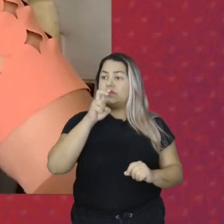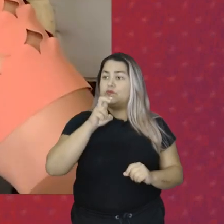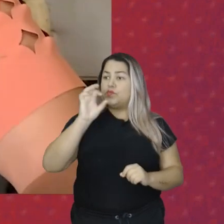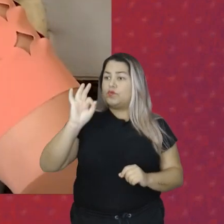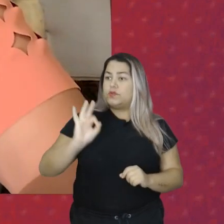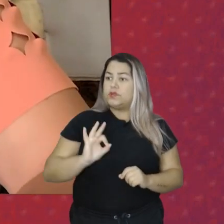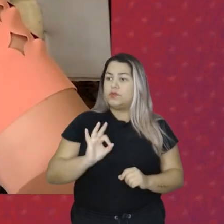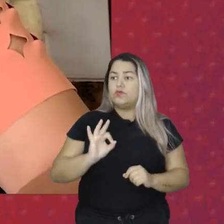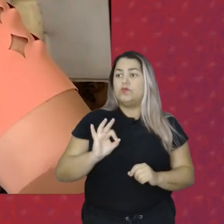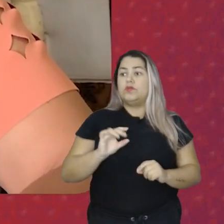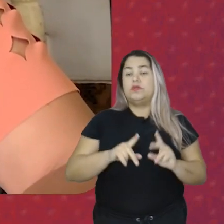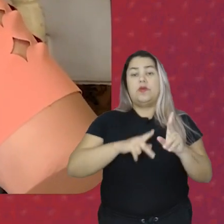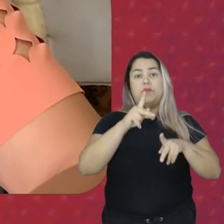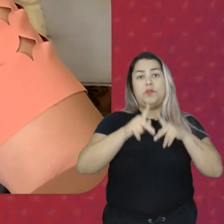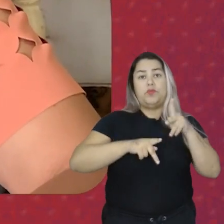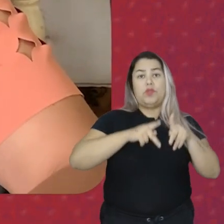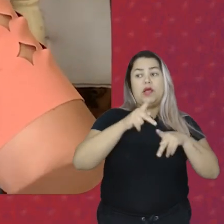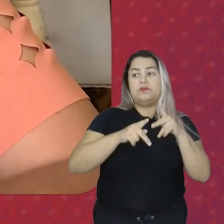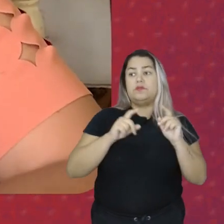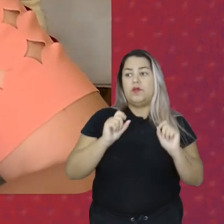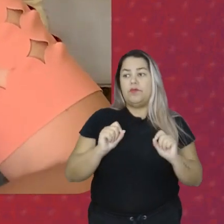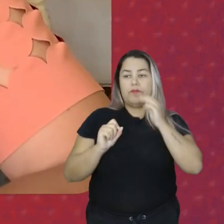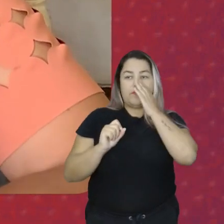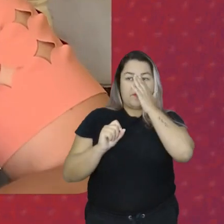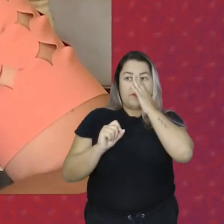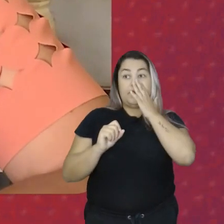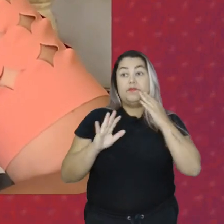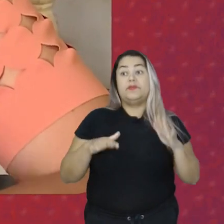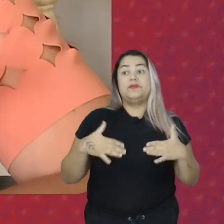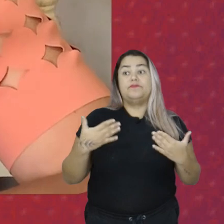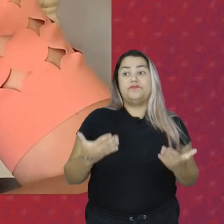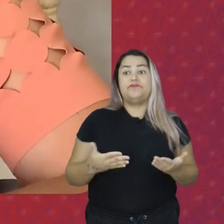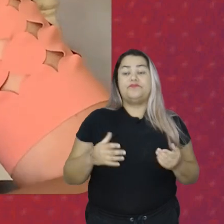15% da população. Então,